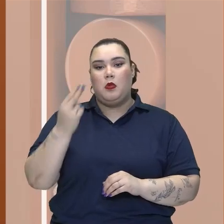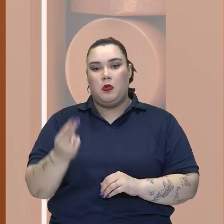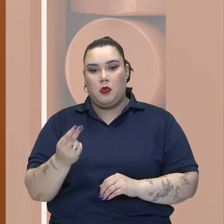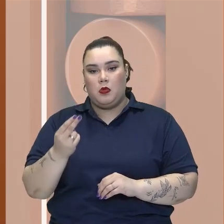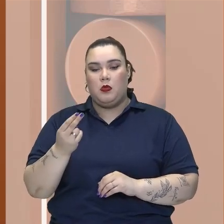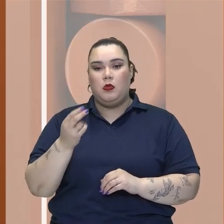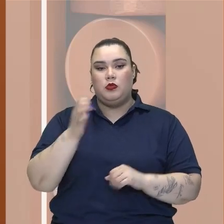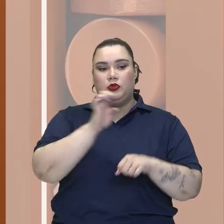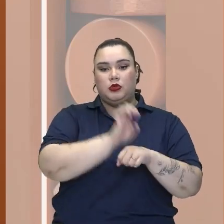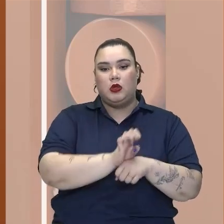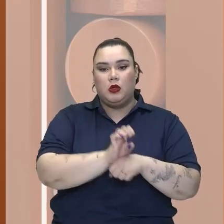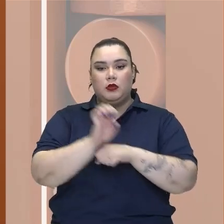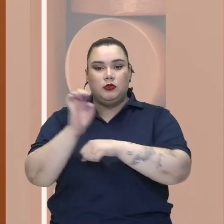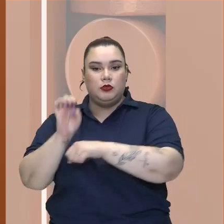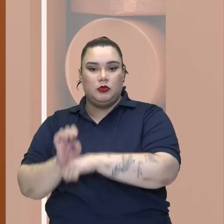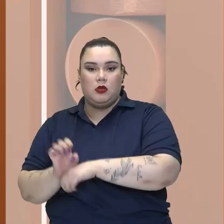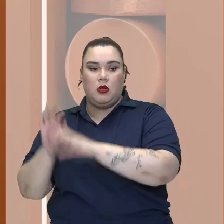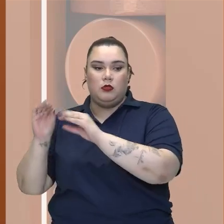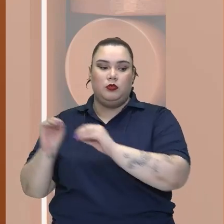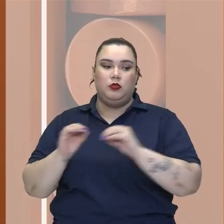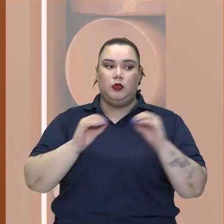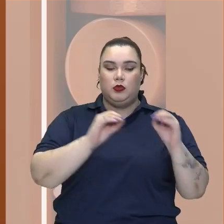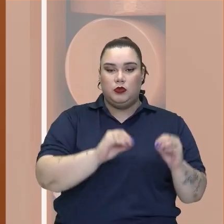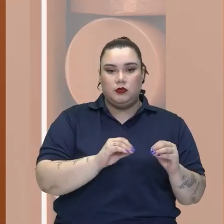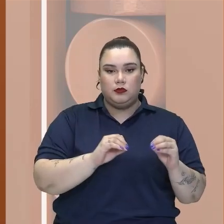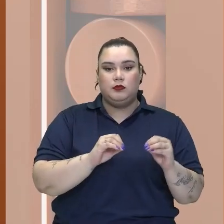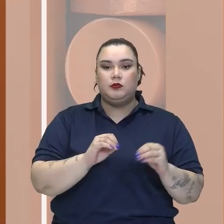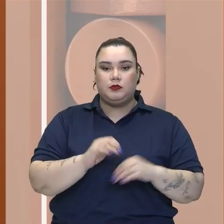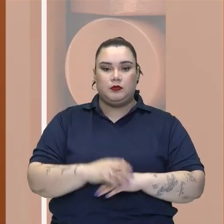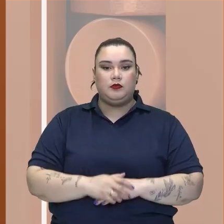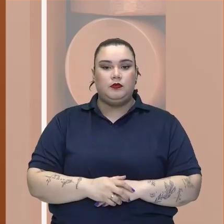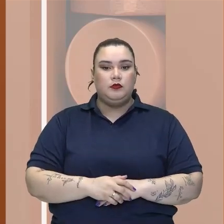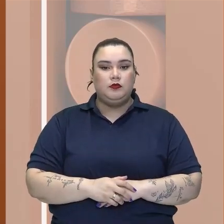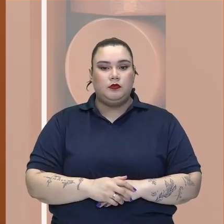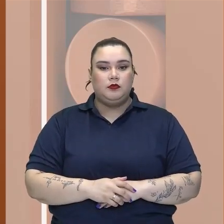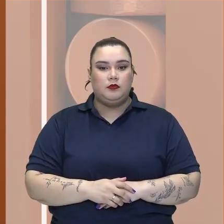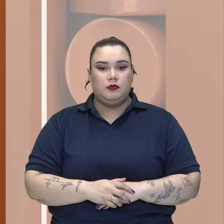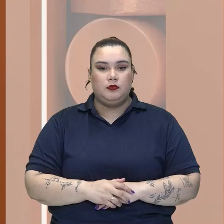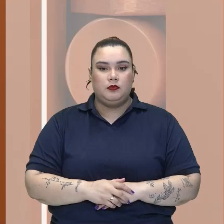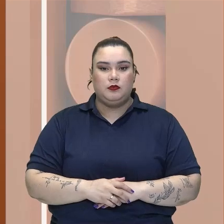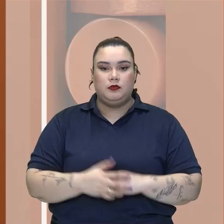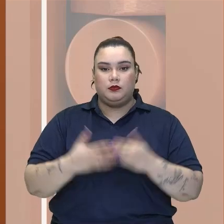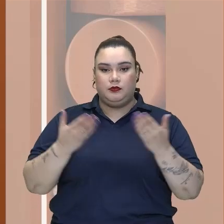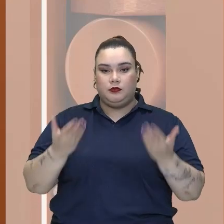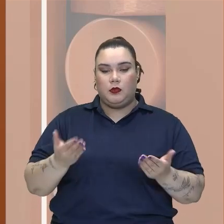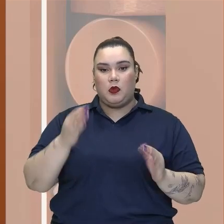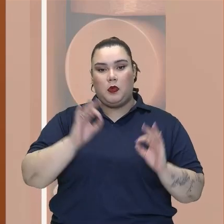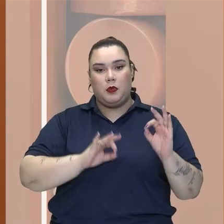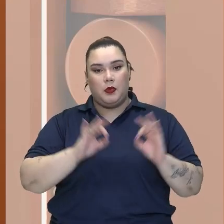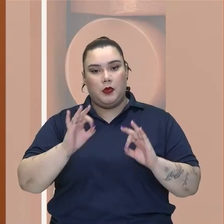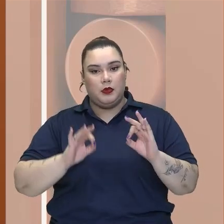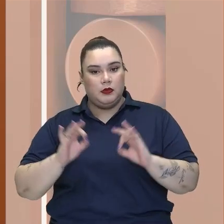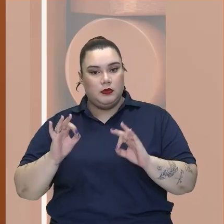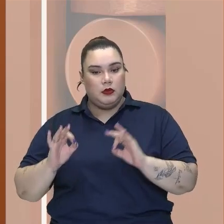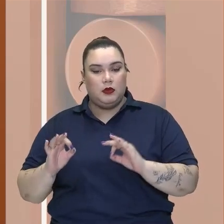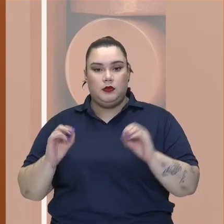essas cidades que estão mais urbanizadas. Então, o processo